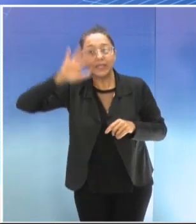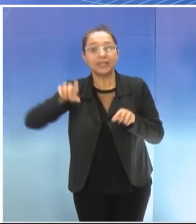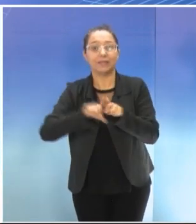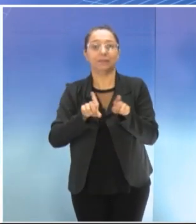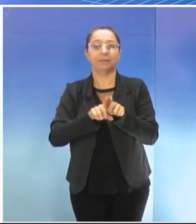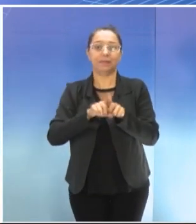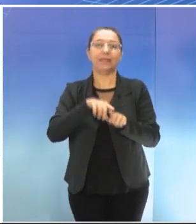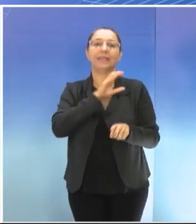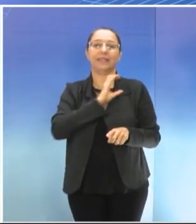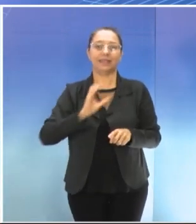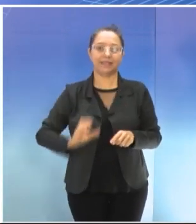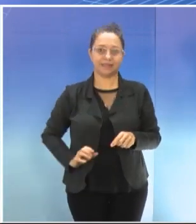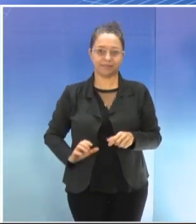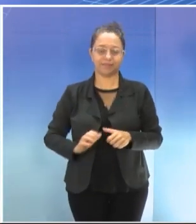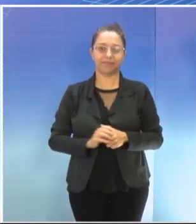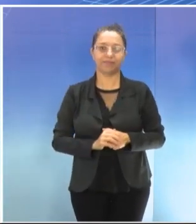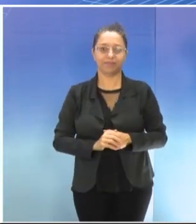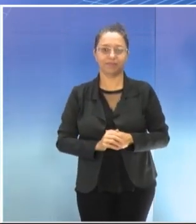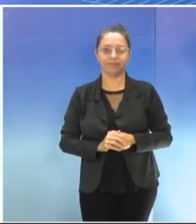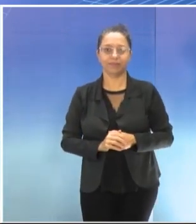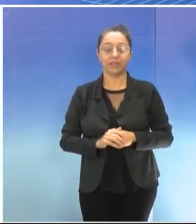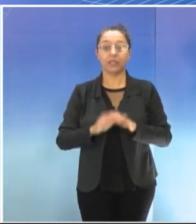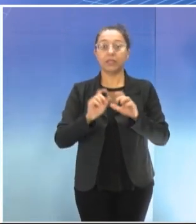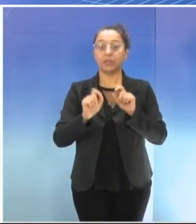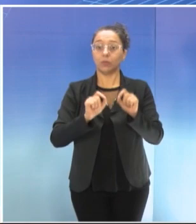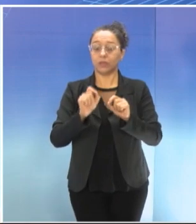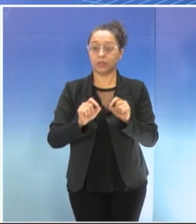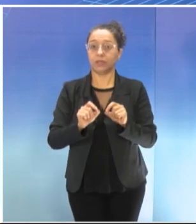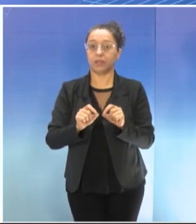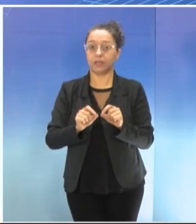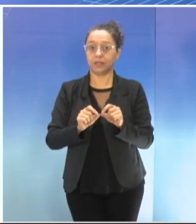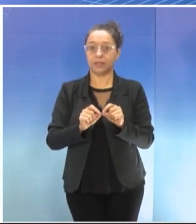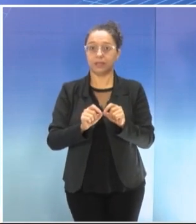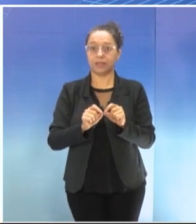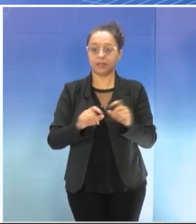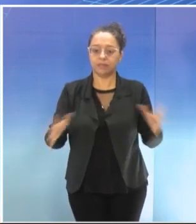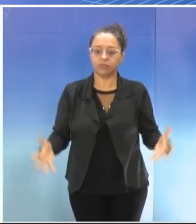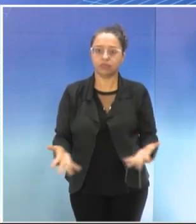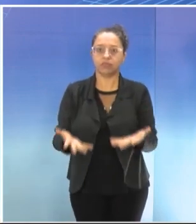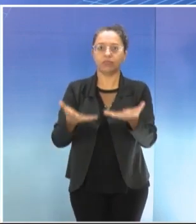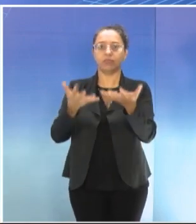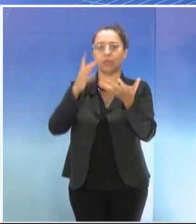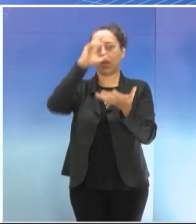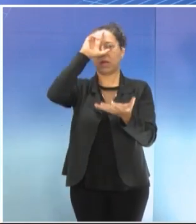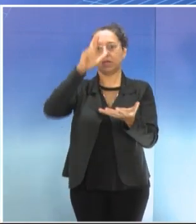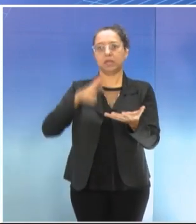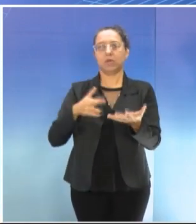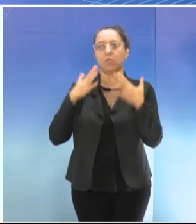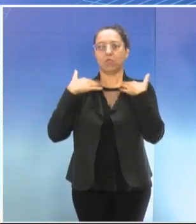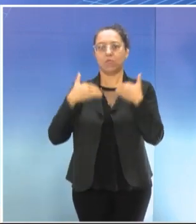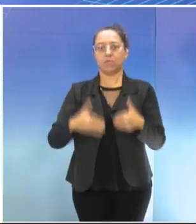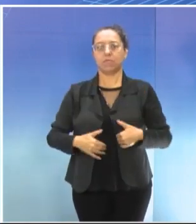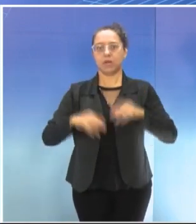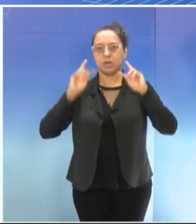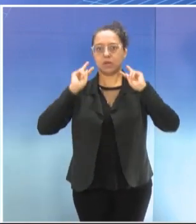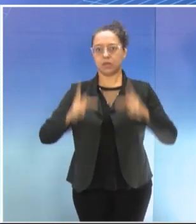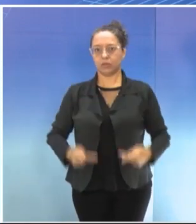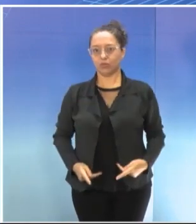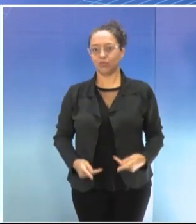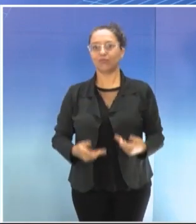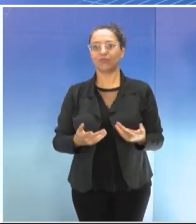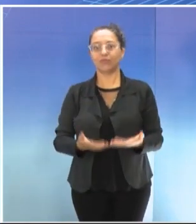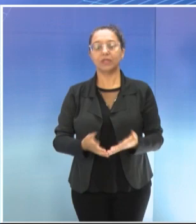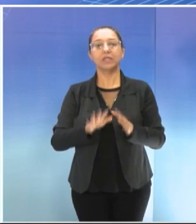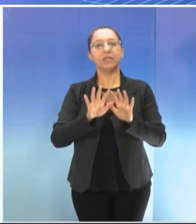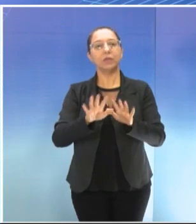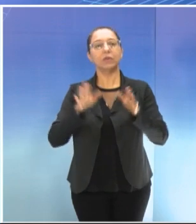cristã, a fé sempre ficava sobreposta à razão. Eles davam